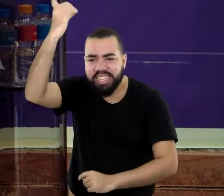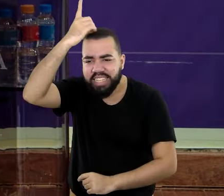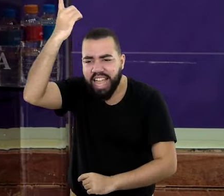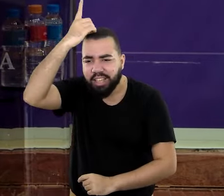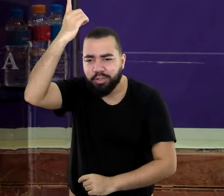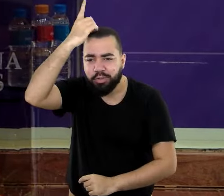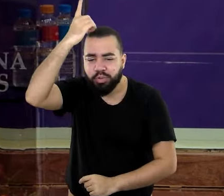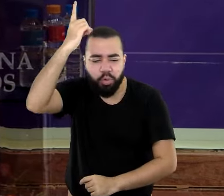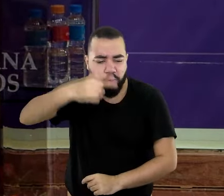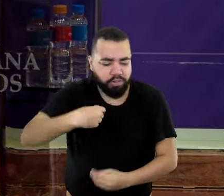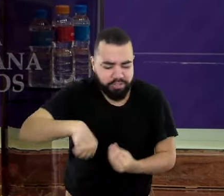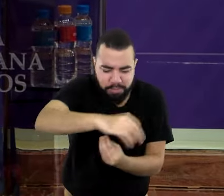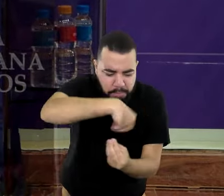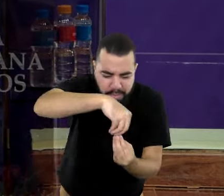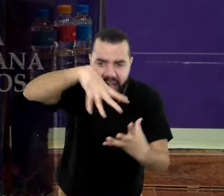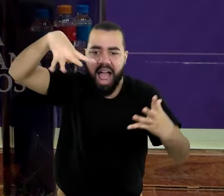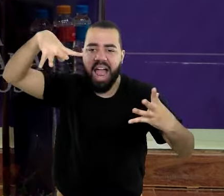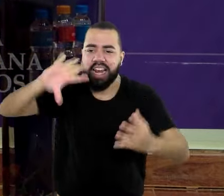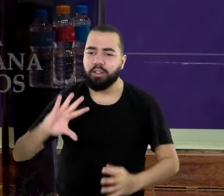a gente possa fazer milagres.